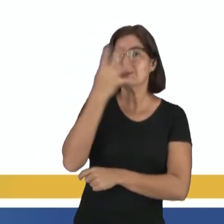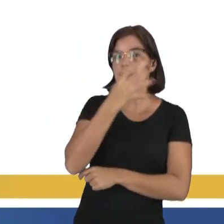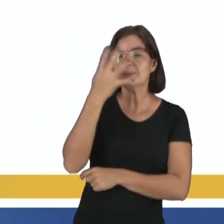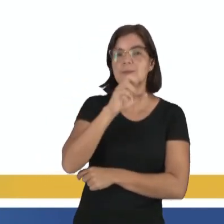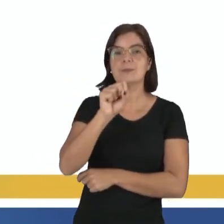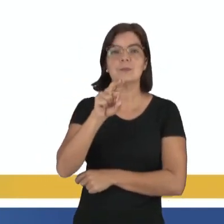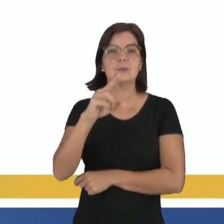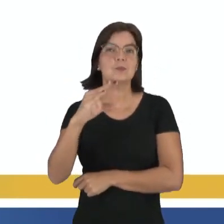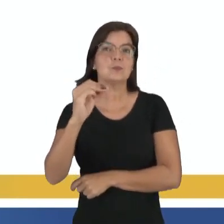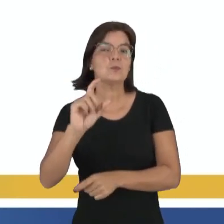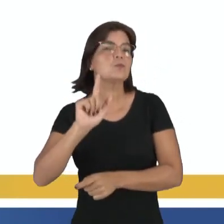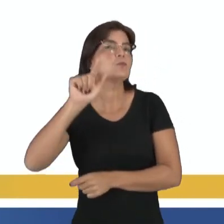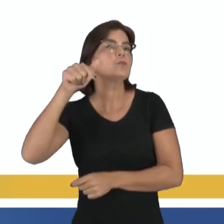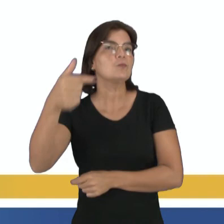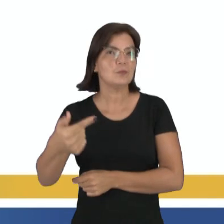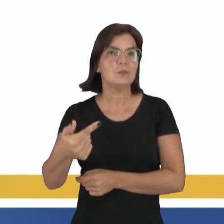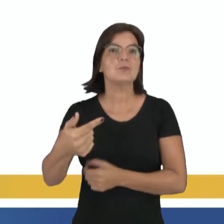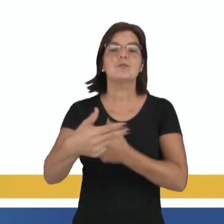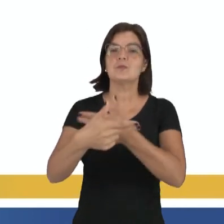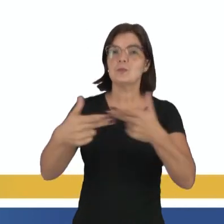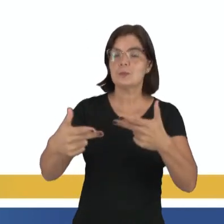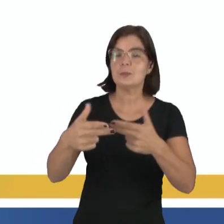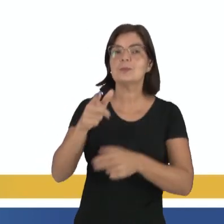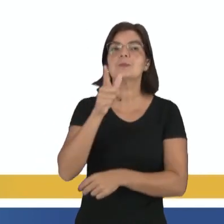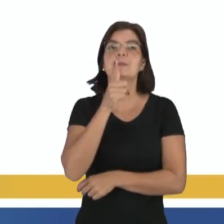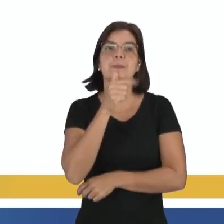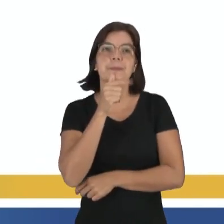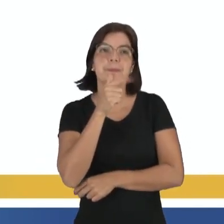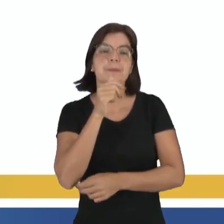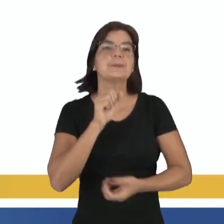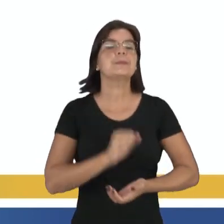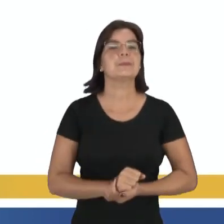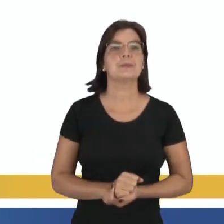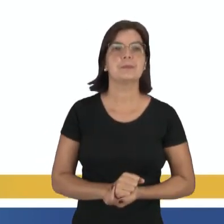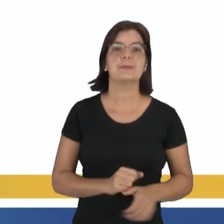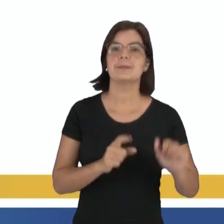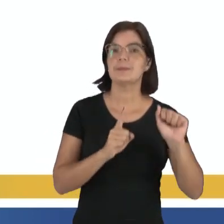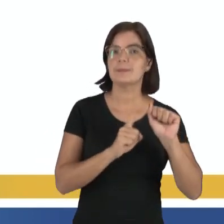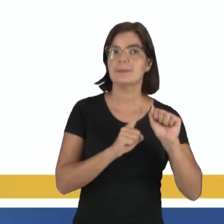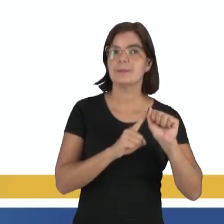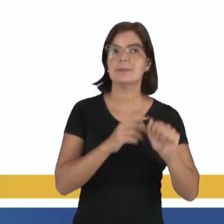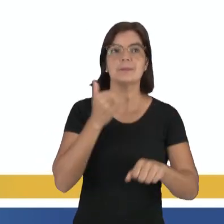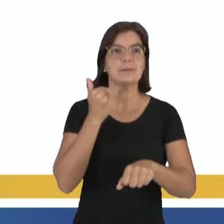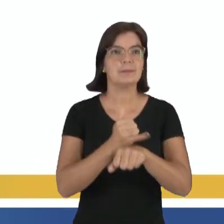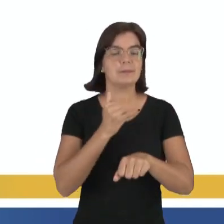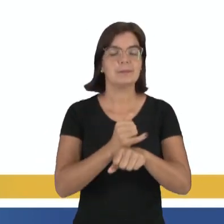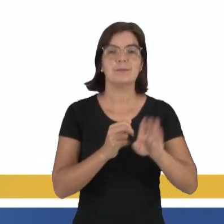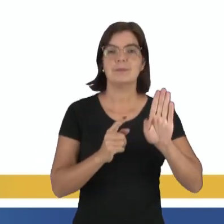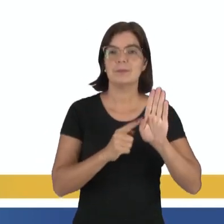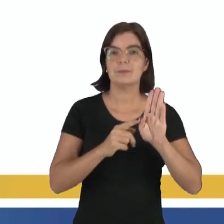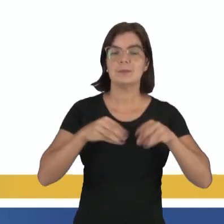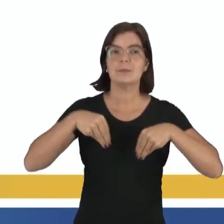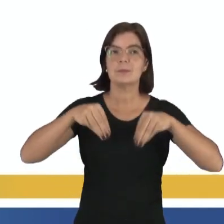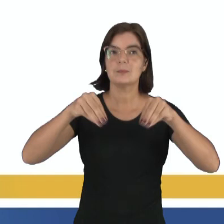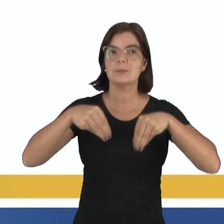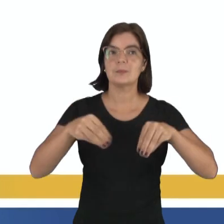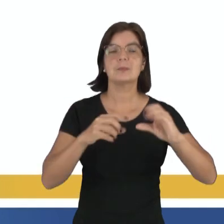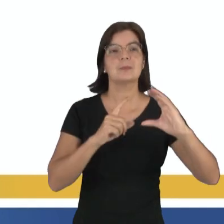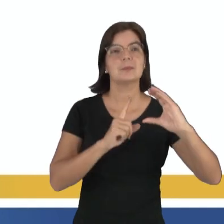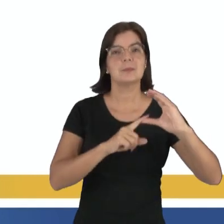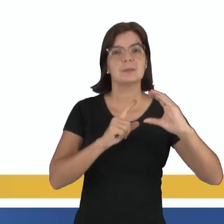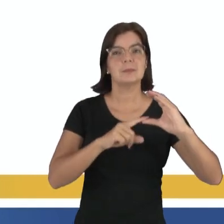refrigerantes, cervejas, sucos e outros produtos líquidos. Letra A, ferro. Letra